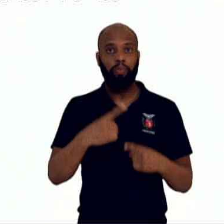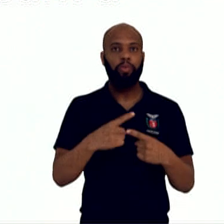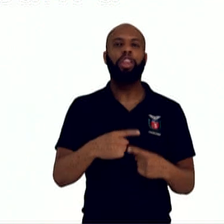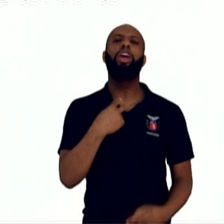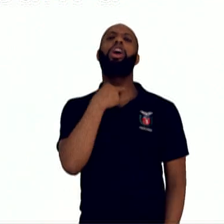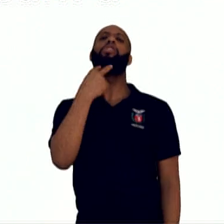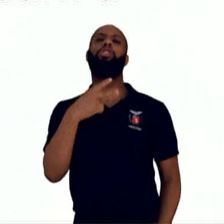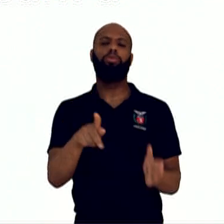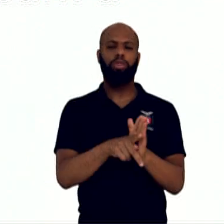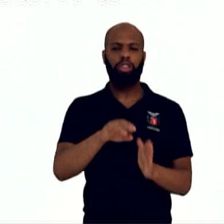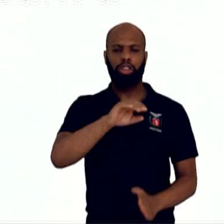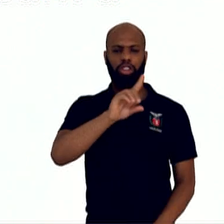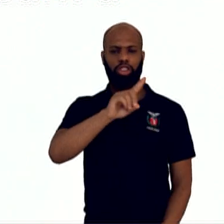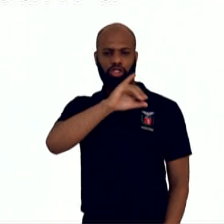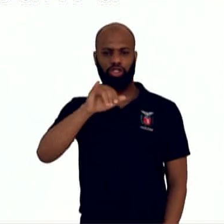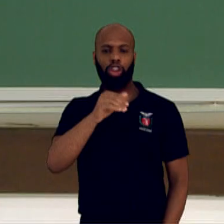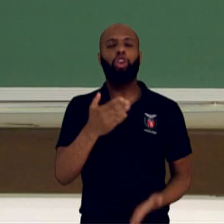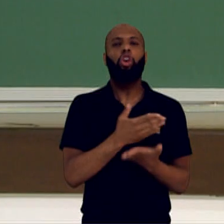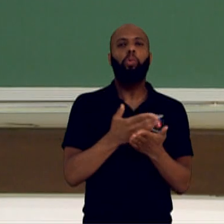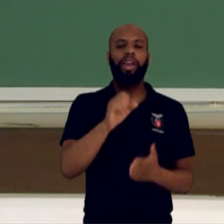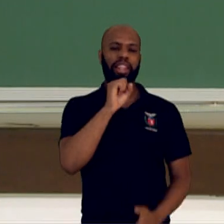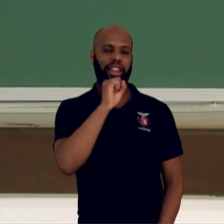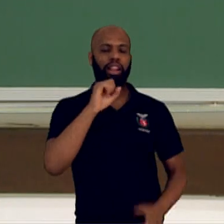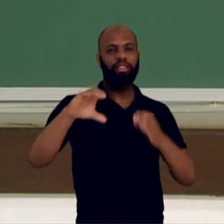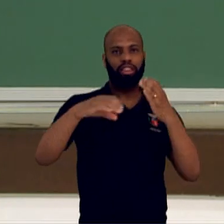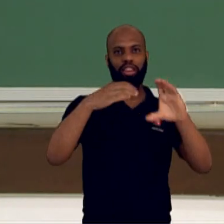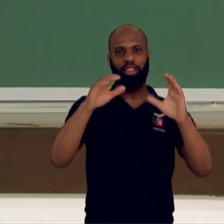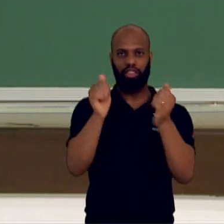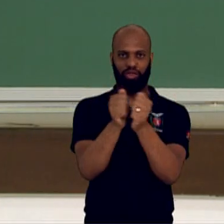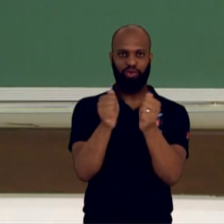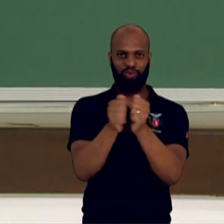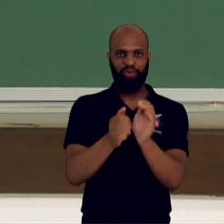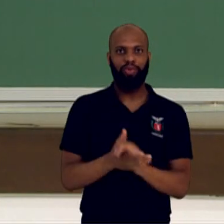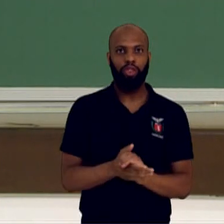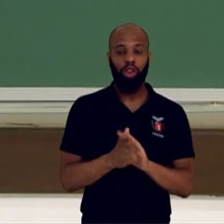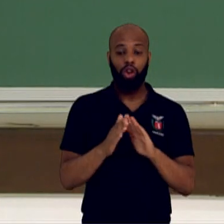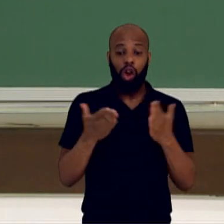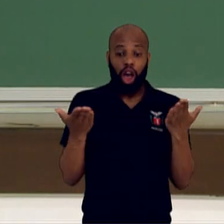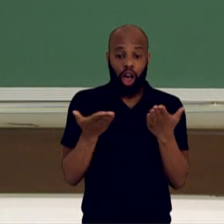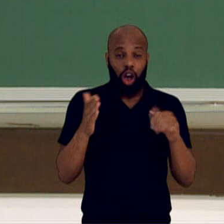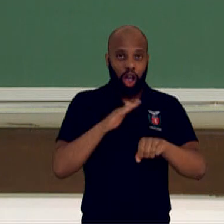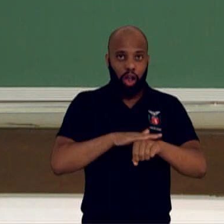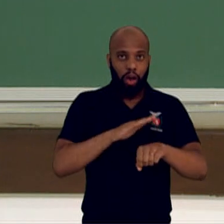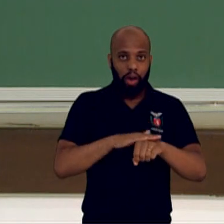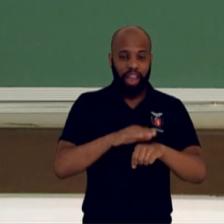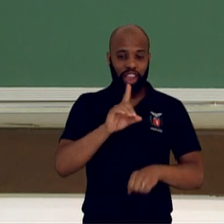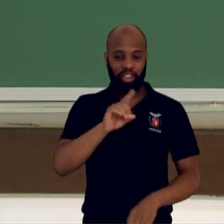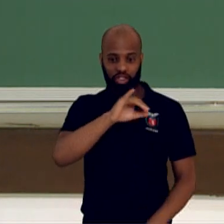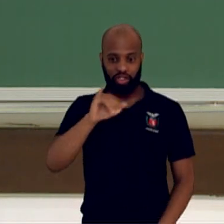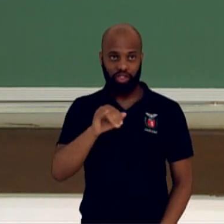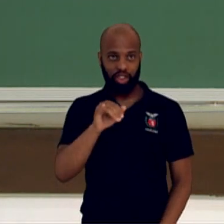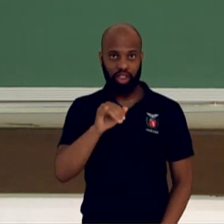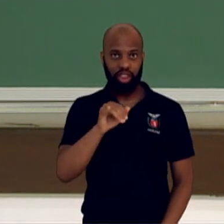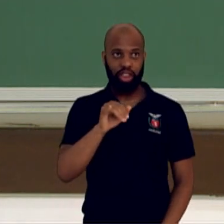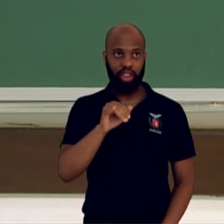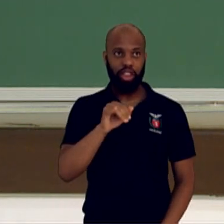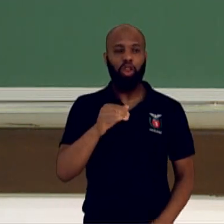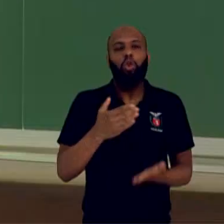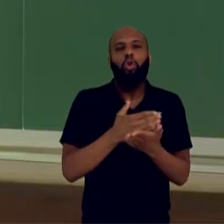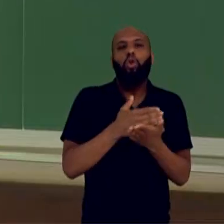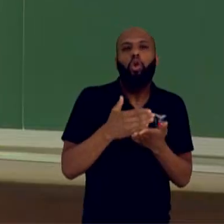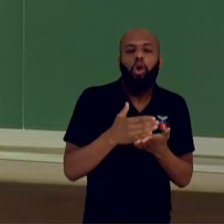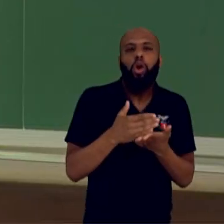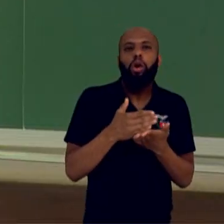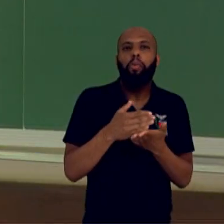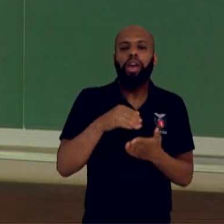ser ouvidas. Muito bem, pessoal. Neste momento, os DJs passam a